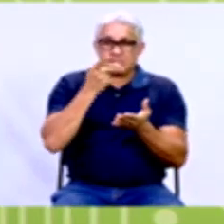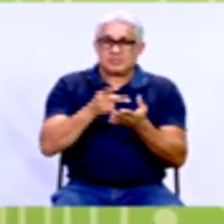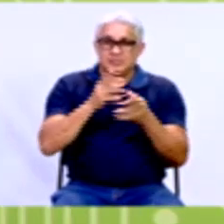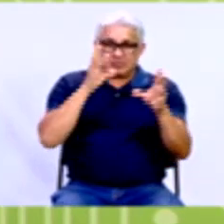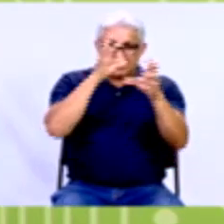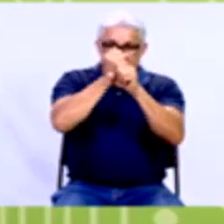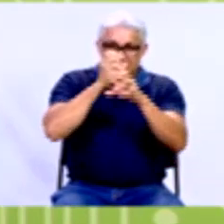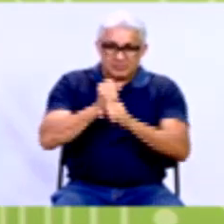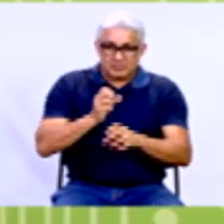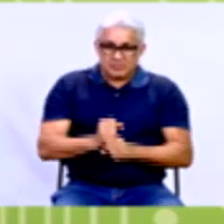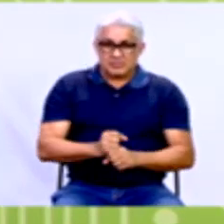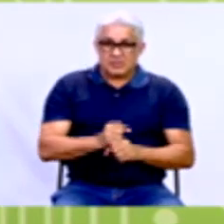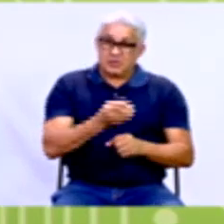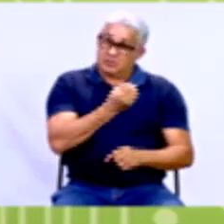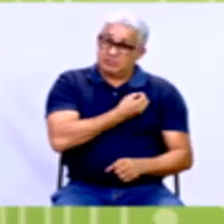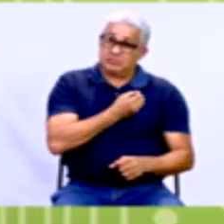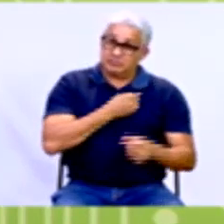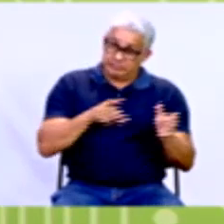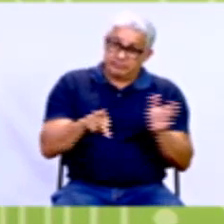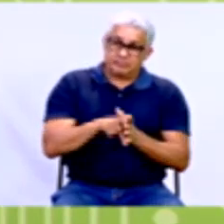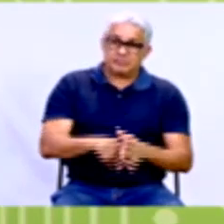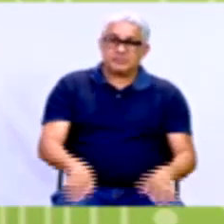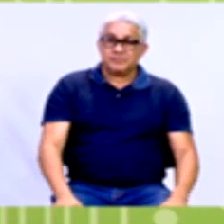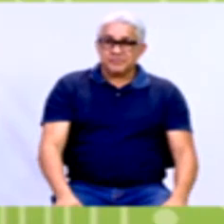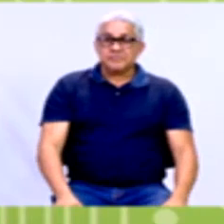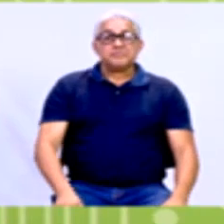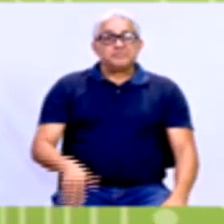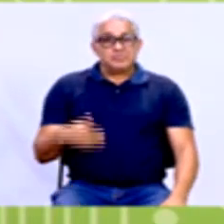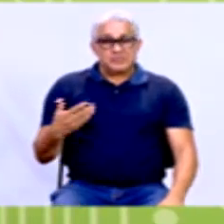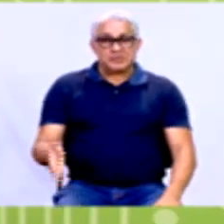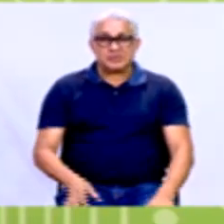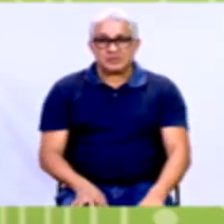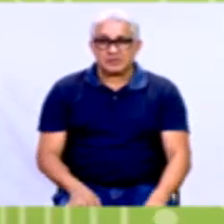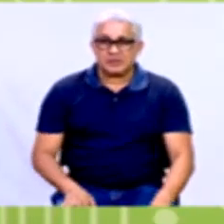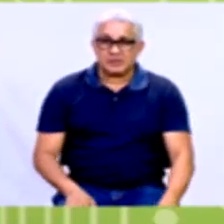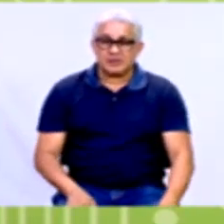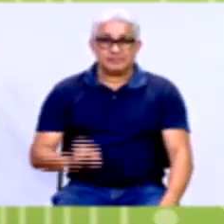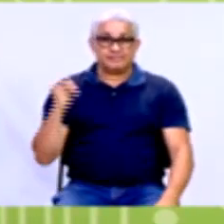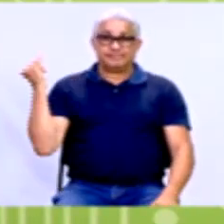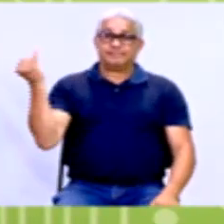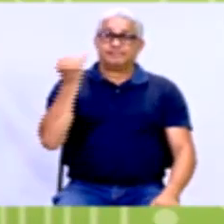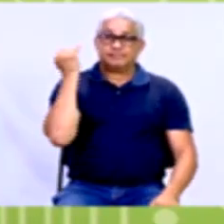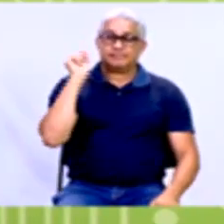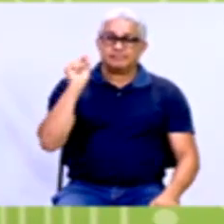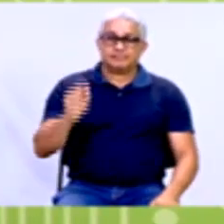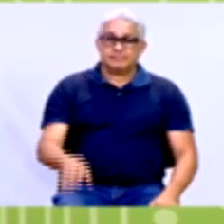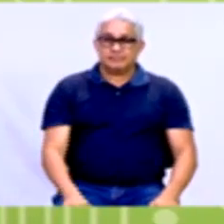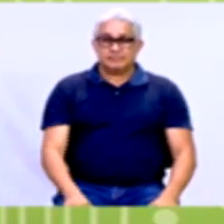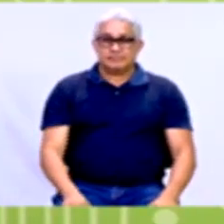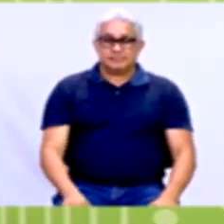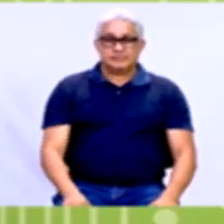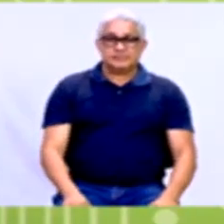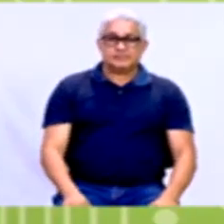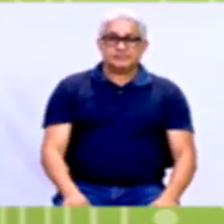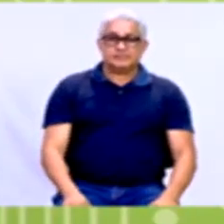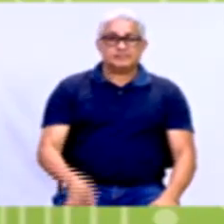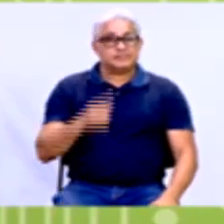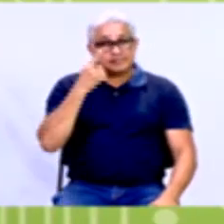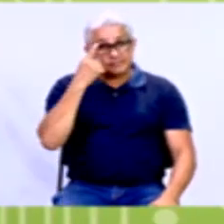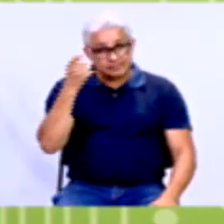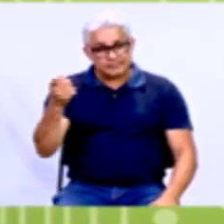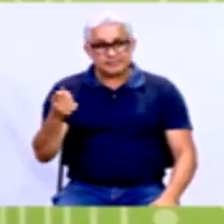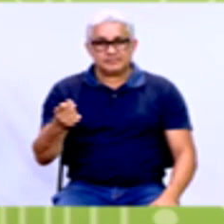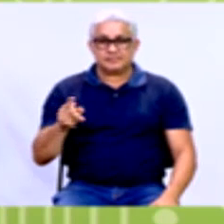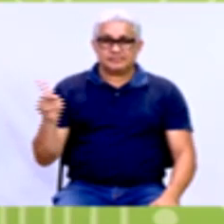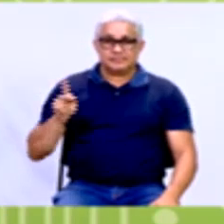cálculos, a gente mexe com os números, né? Então... é muito importante e eu acho interessante até o que o professor falou aqui